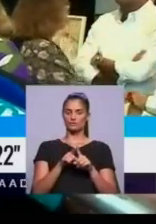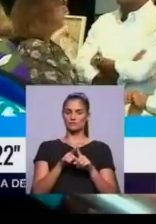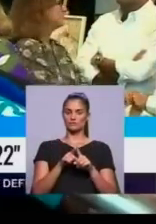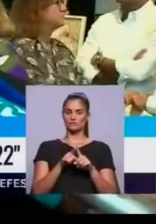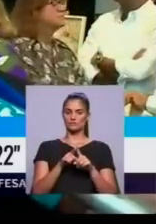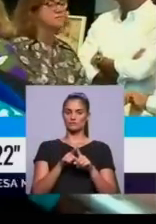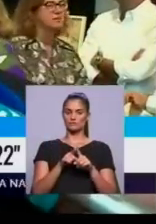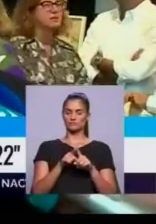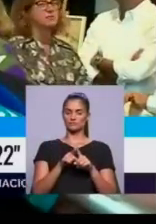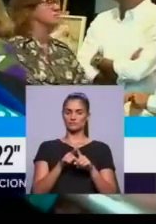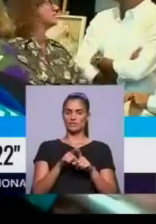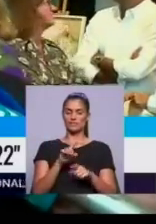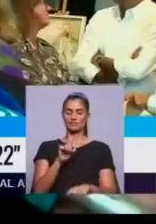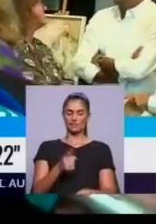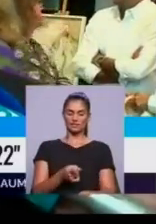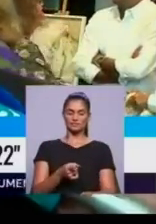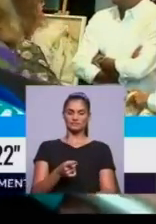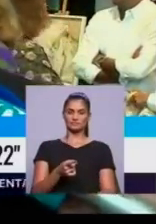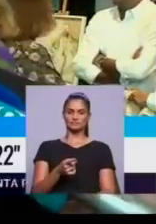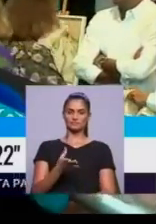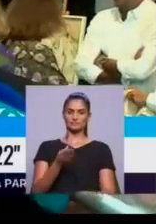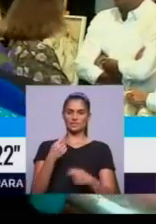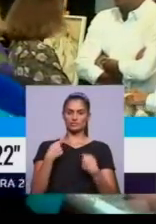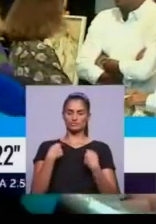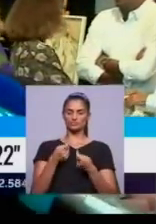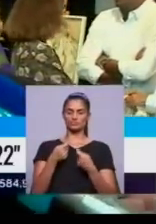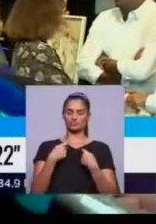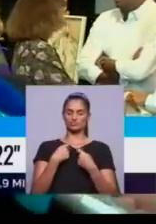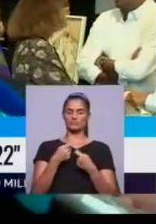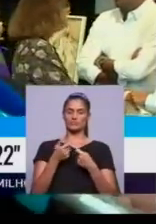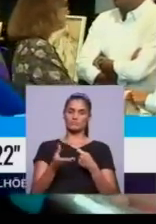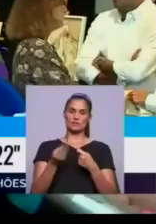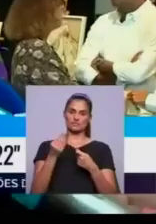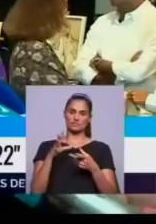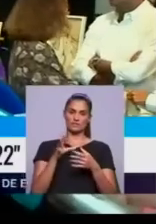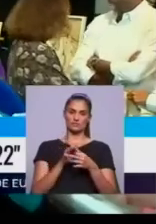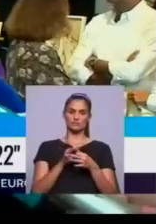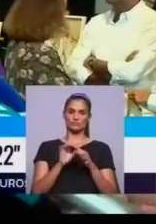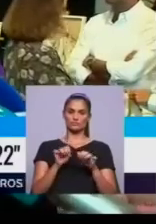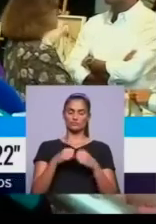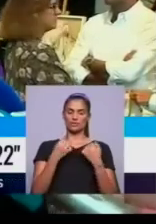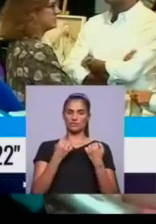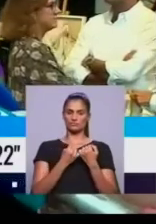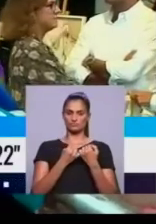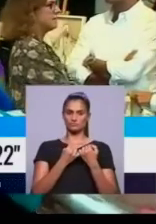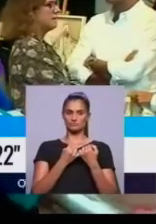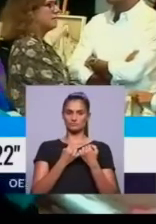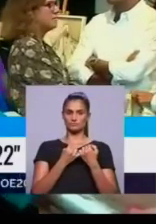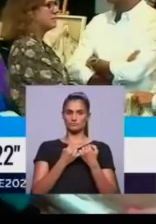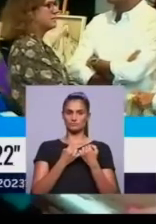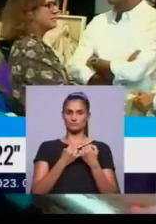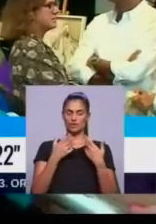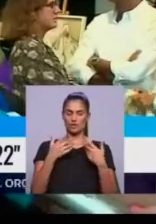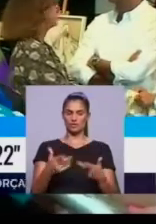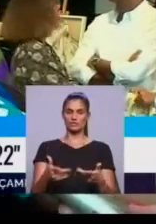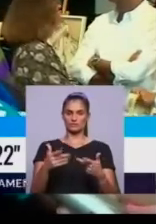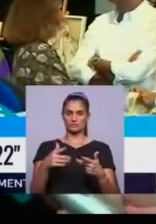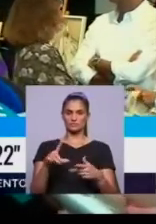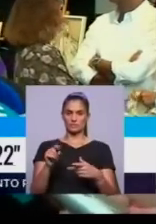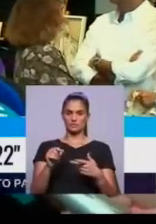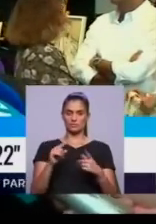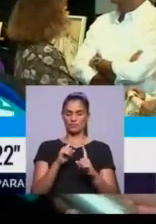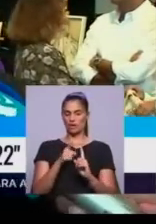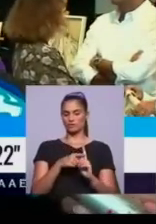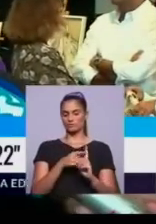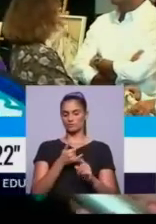devia haver mais despender em termos sociais quer no imediato quer para o ano